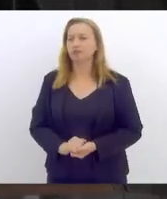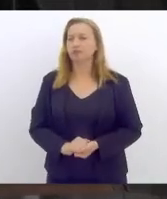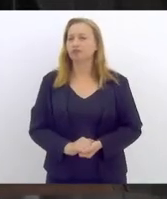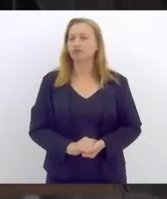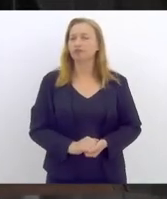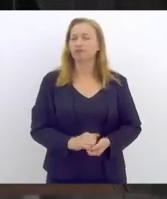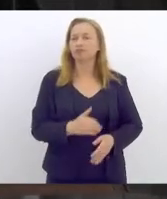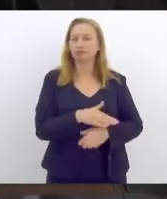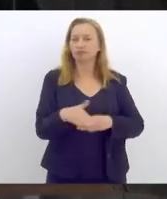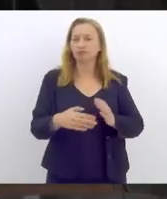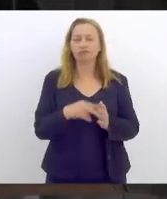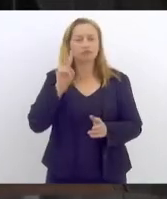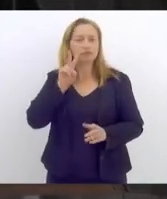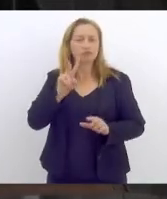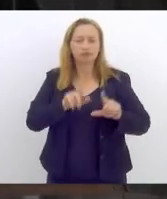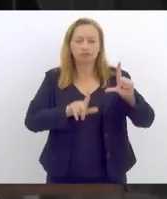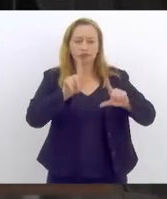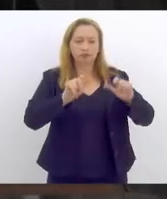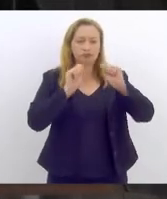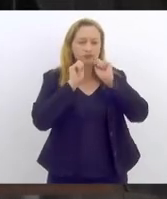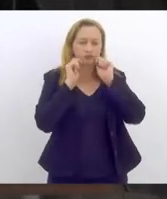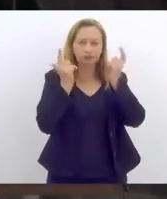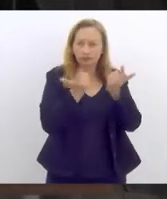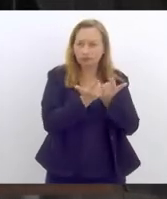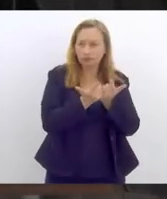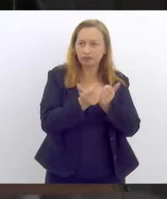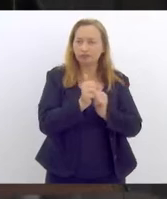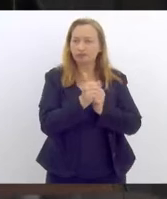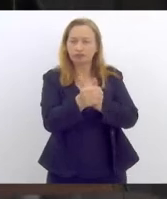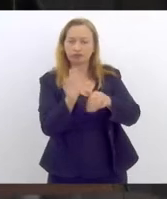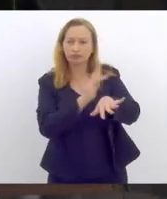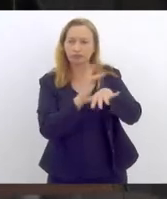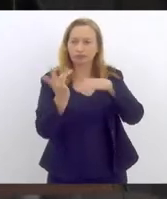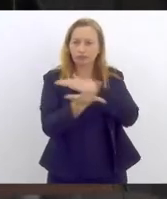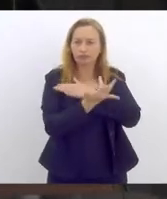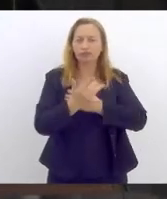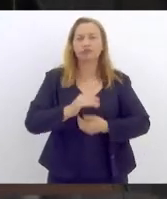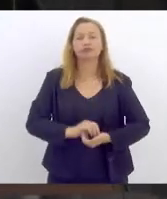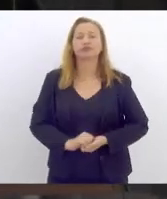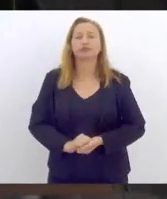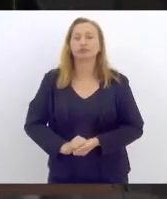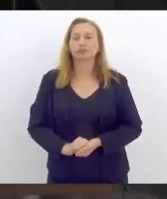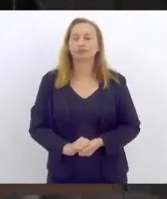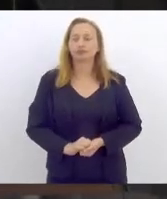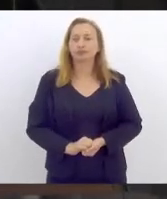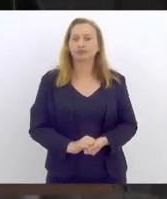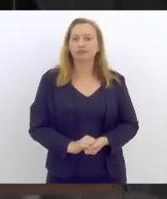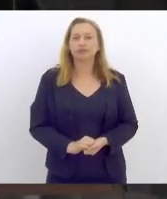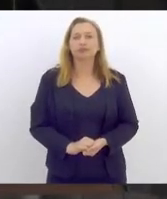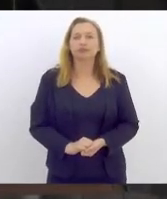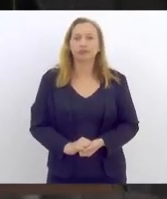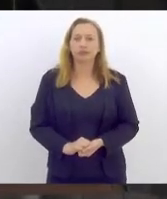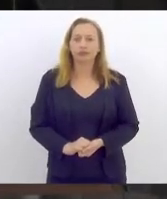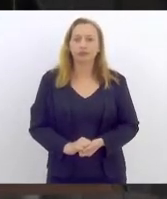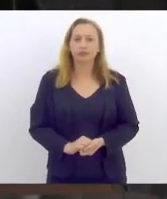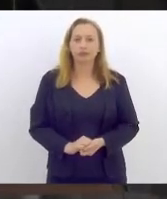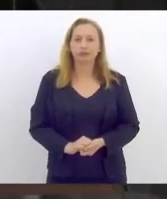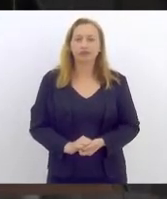cidadãos e cidadãs que nos assistem pela TV alerj nos seguem pelas redes sociais